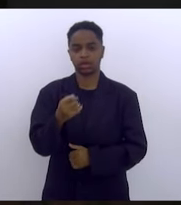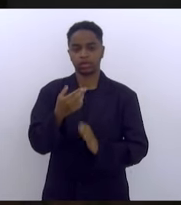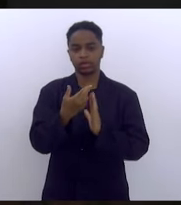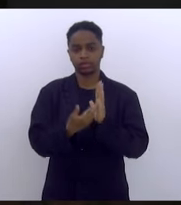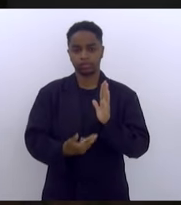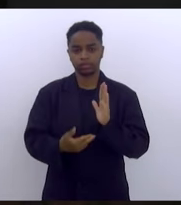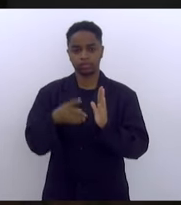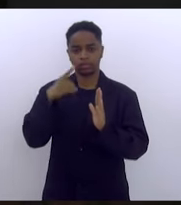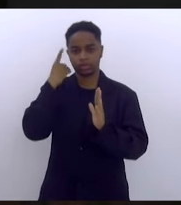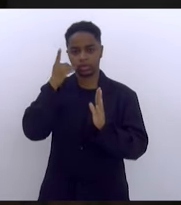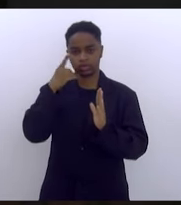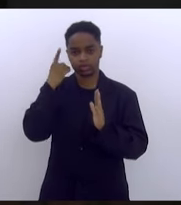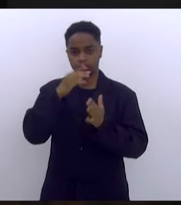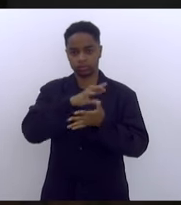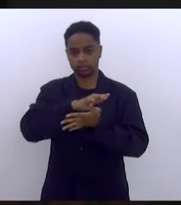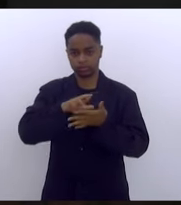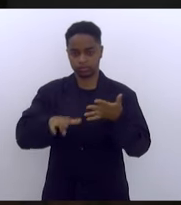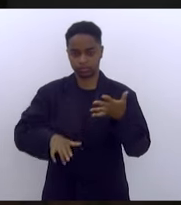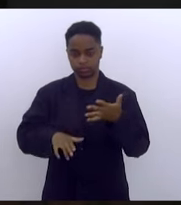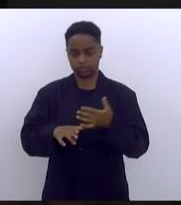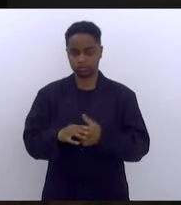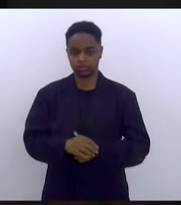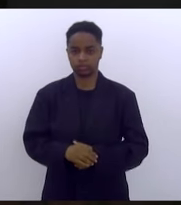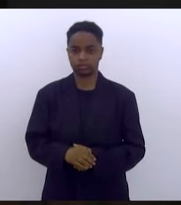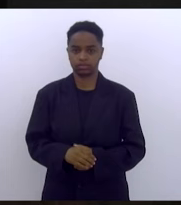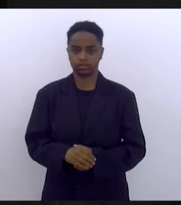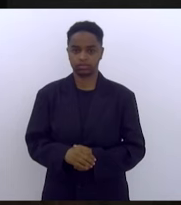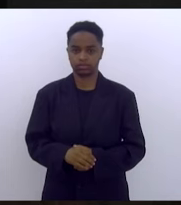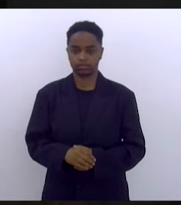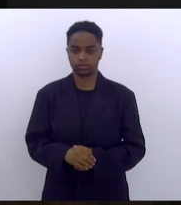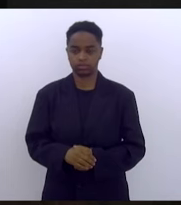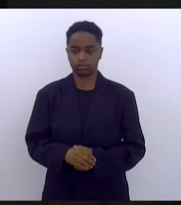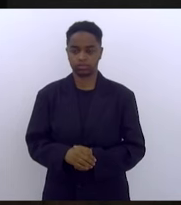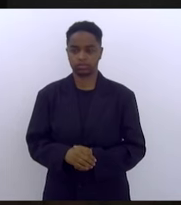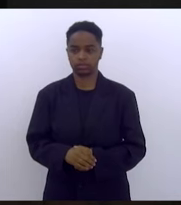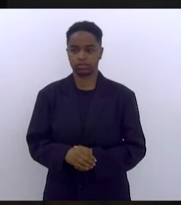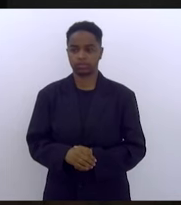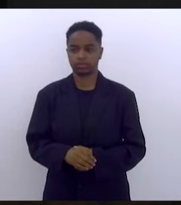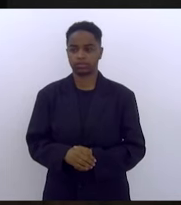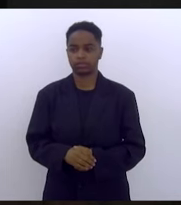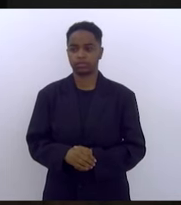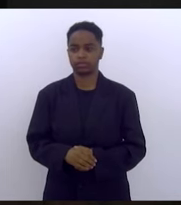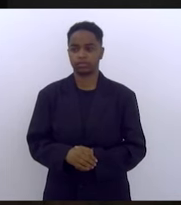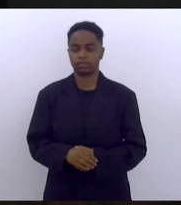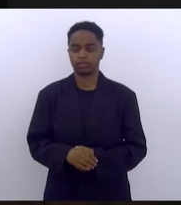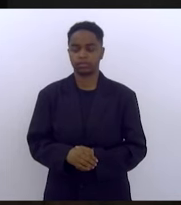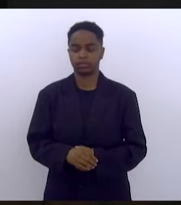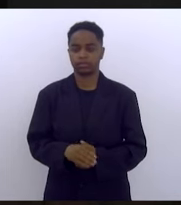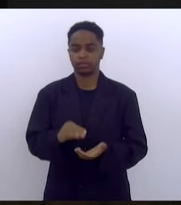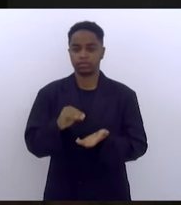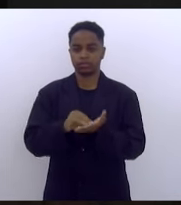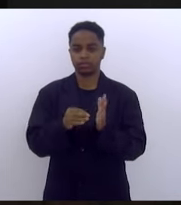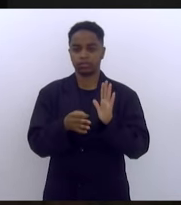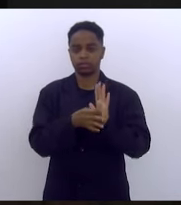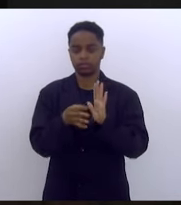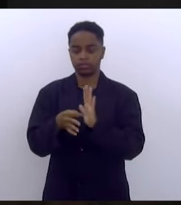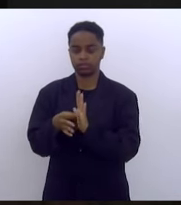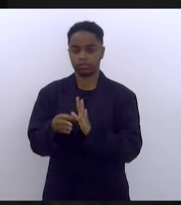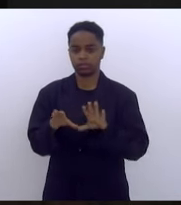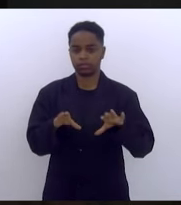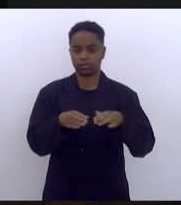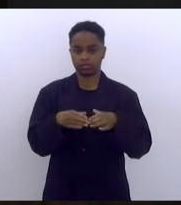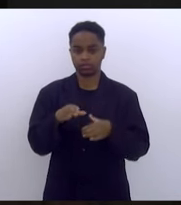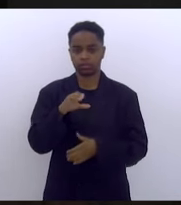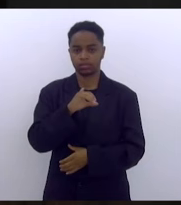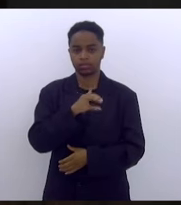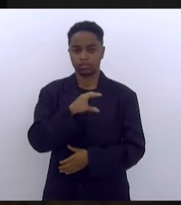Índia Armelau, professor Josemar, Érica Takimoto e Arthur Monteiro. Pendendo de pareceres das comissões